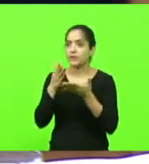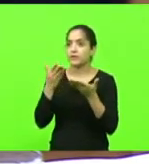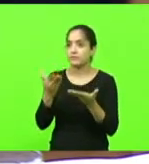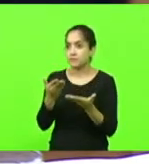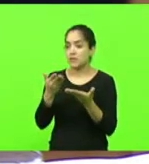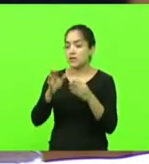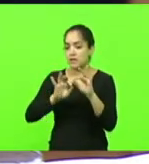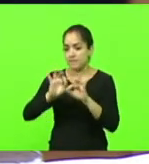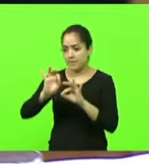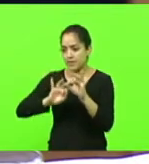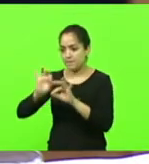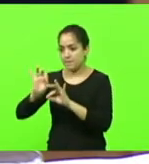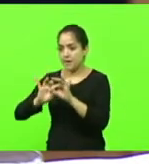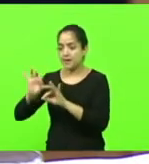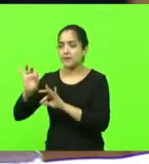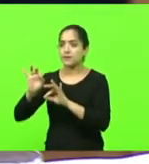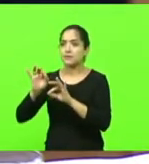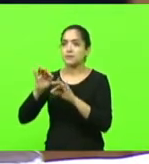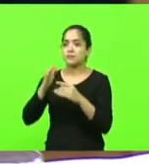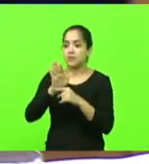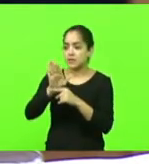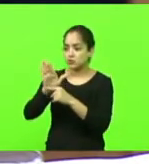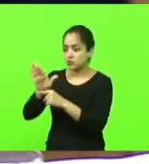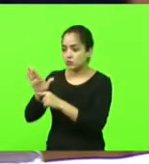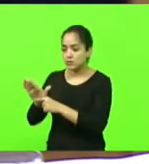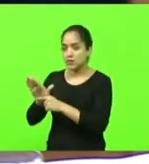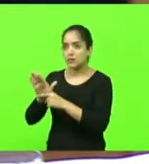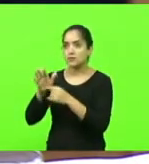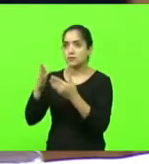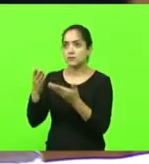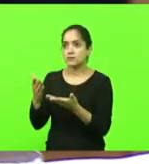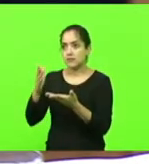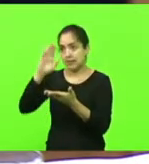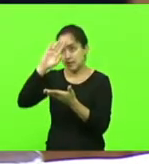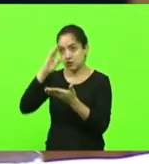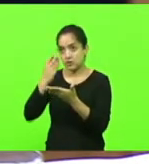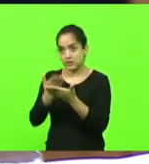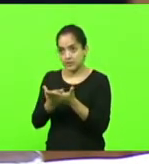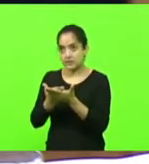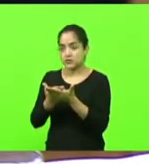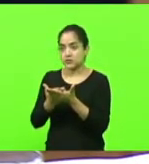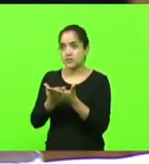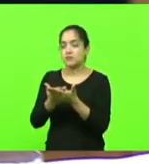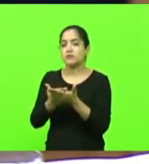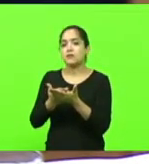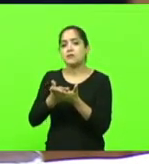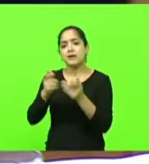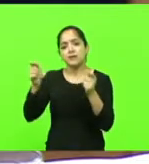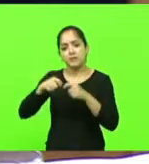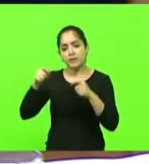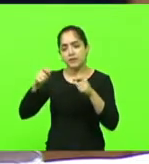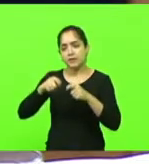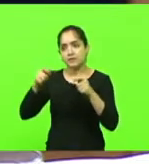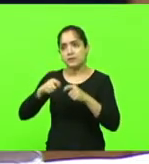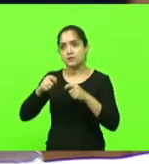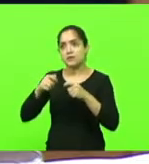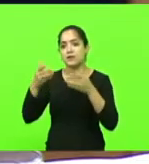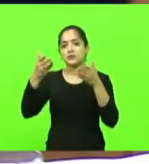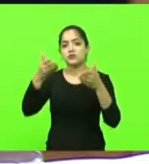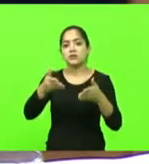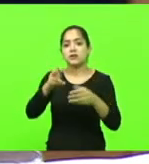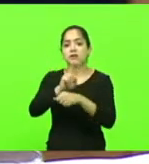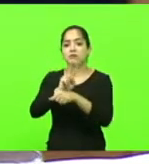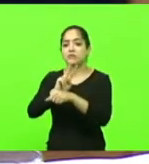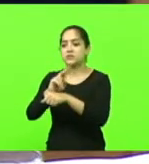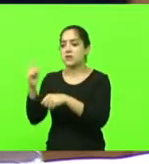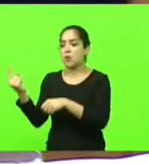faz a diferença, e a gente acredita, João Amin, deputado, que vai dar certo. Daí chega lá um fiscal, não